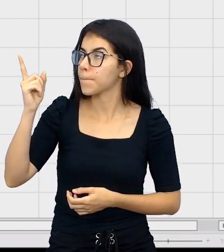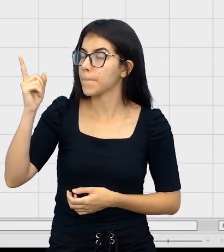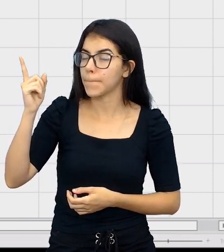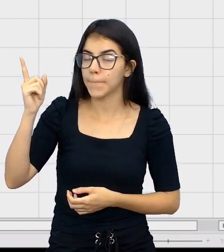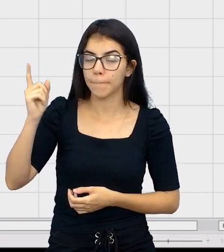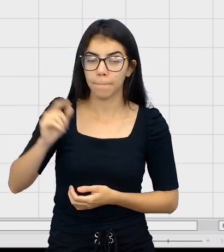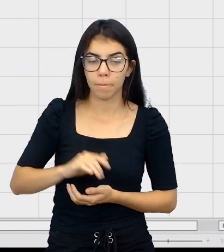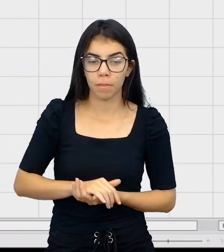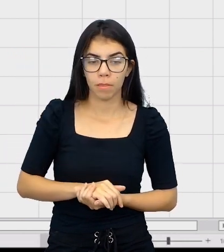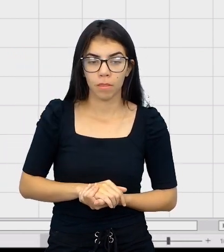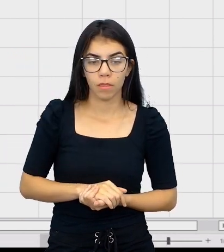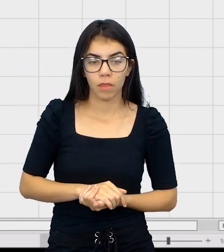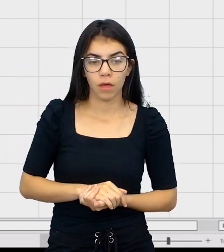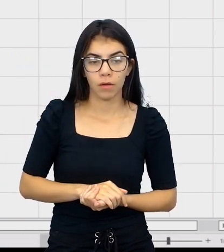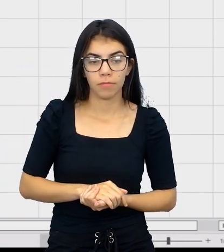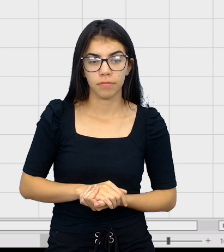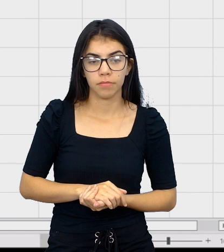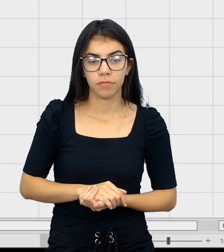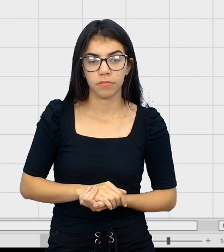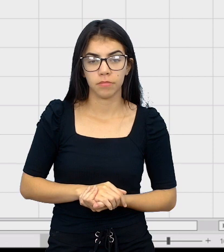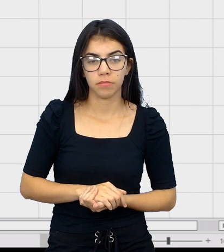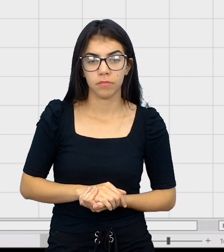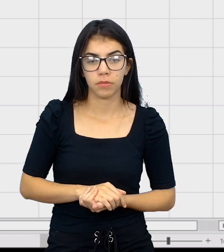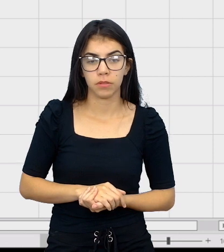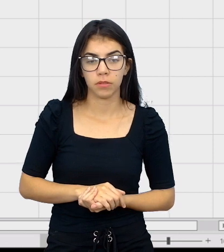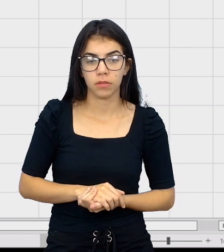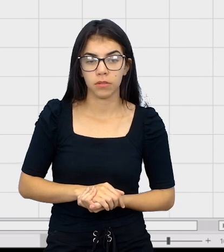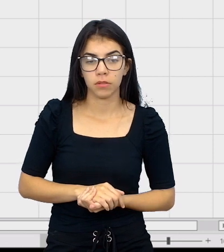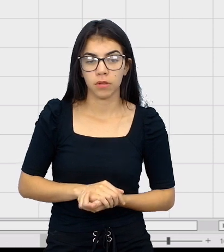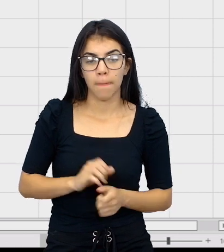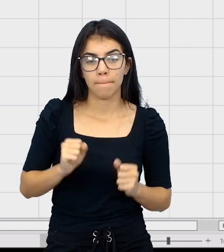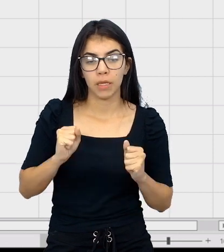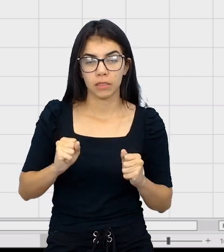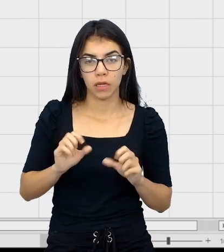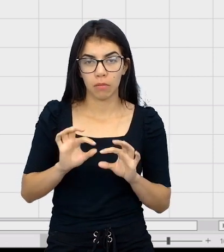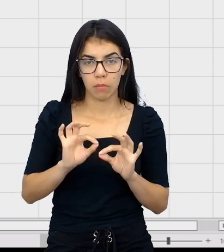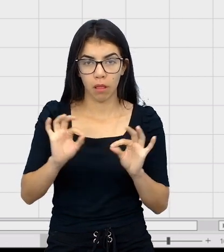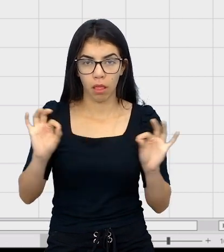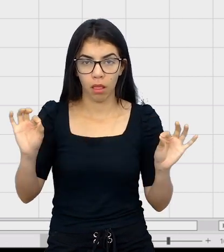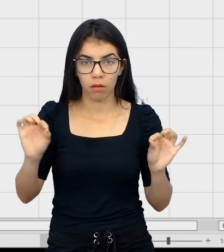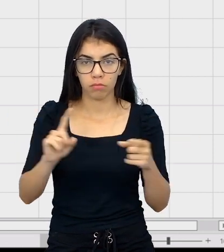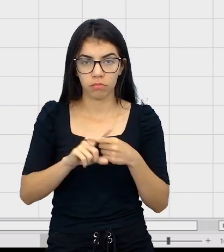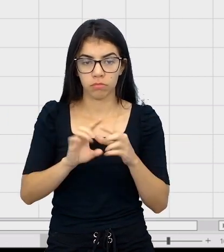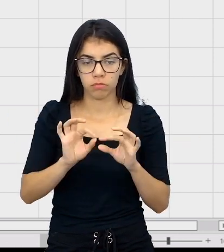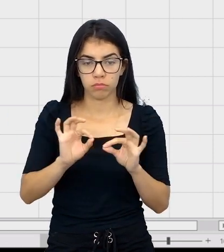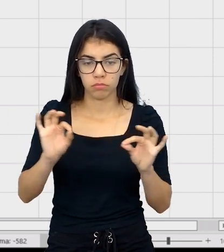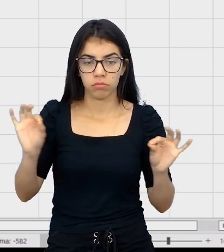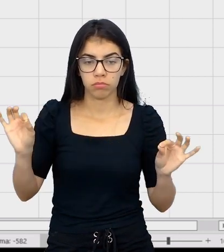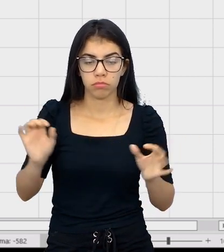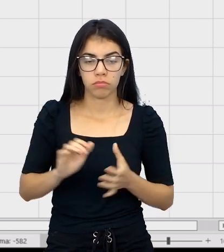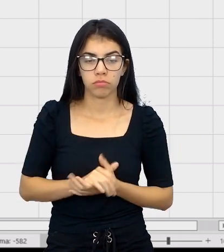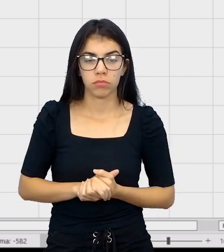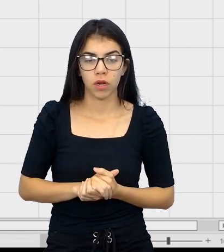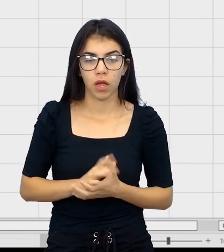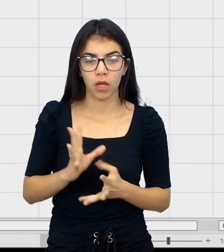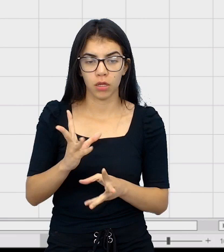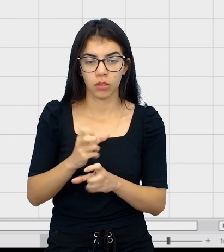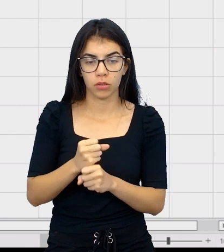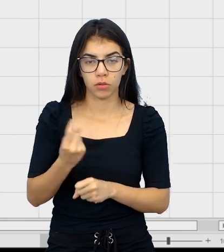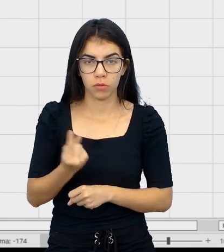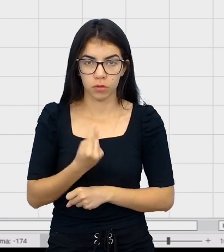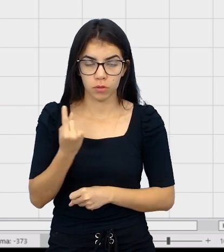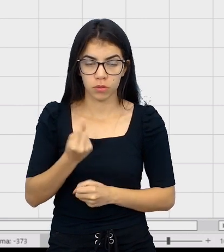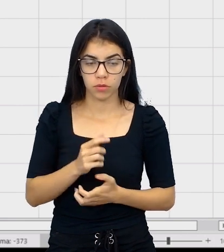B2 ao B6? Sim. Aperto Enter. Mas eu podia ter puxado também, né, Osmar? Vem Sim. aqui no quadradinho, ó, puxar pro lado. Tá